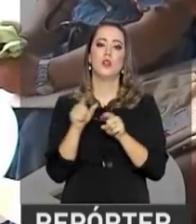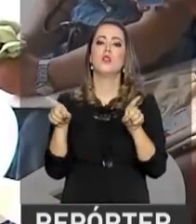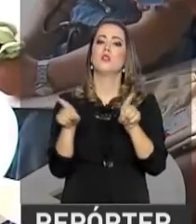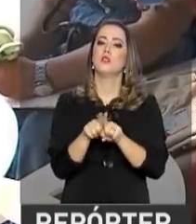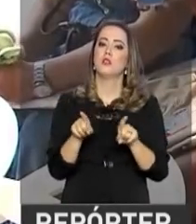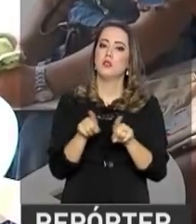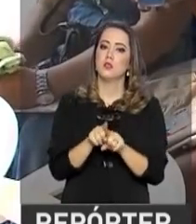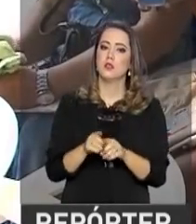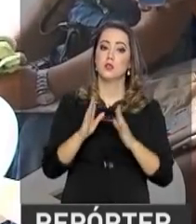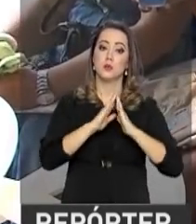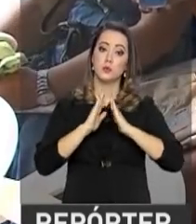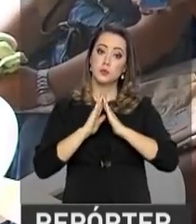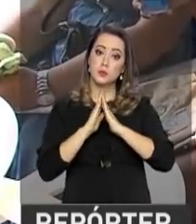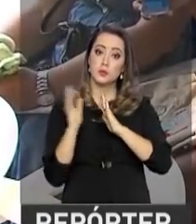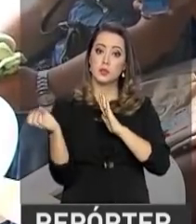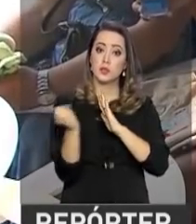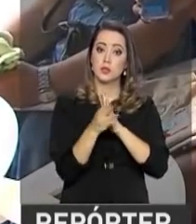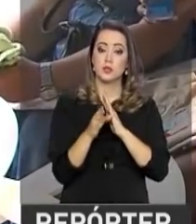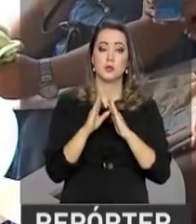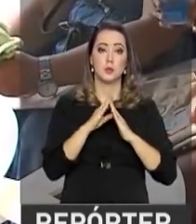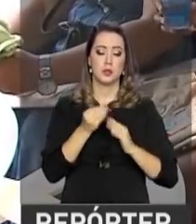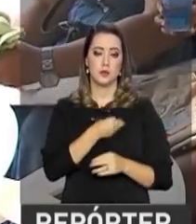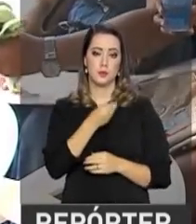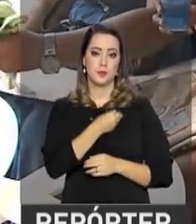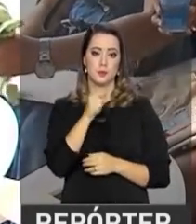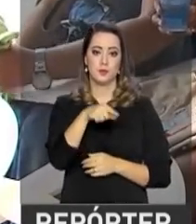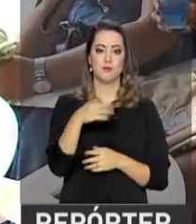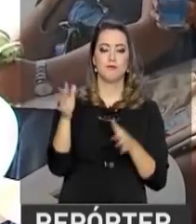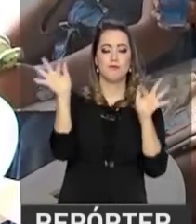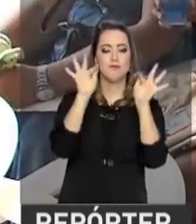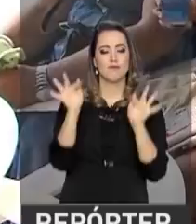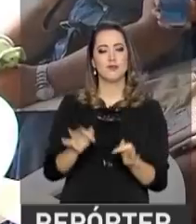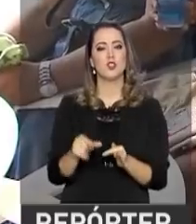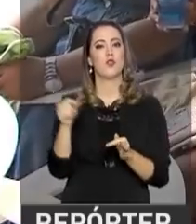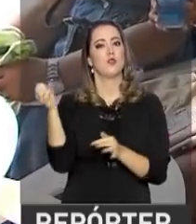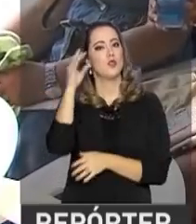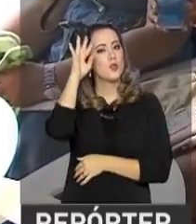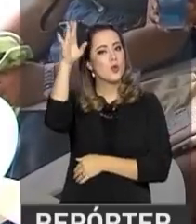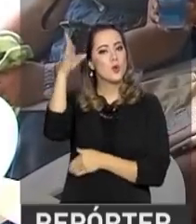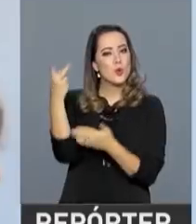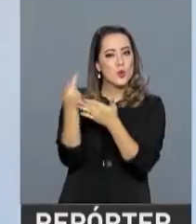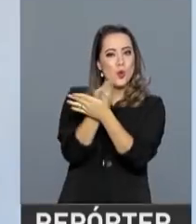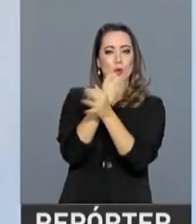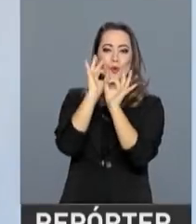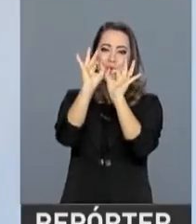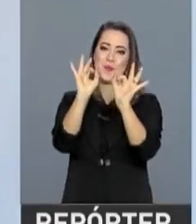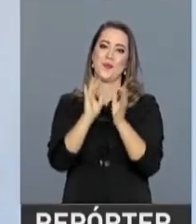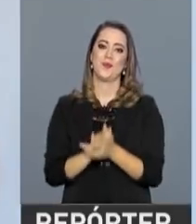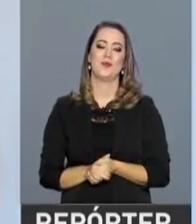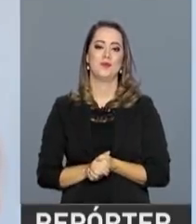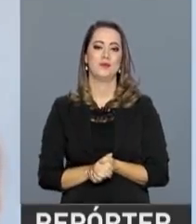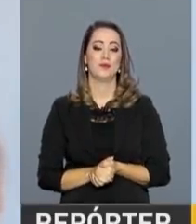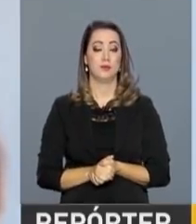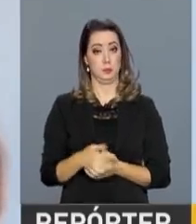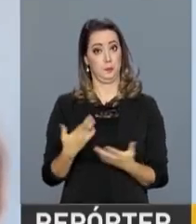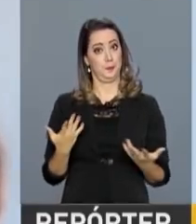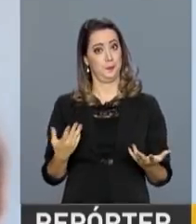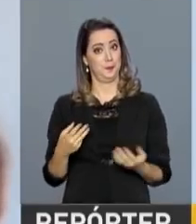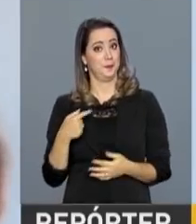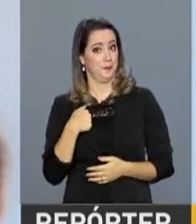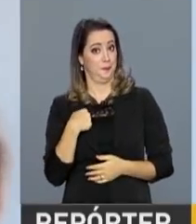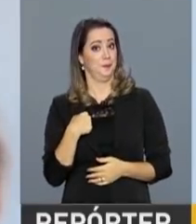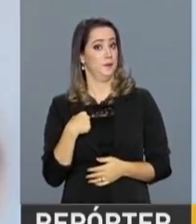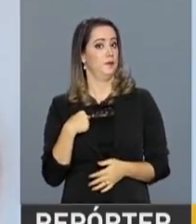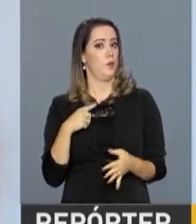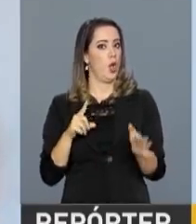receberam um imóvel do minha casa minha vida estão realizando o sonho da casa própria eu perguntei a três por pessoas